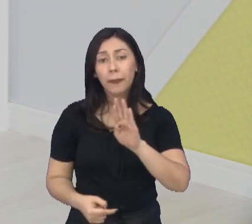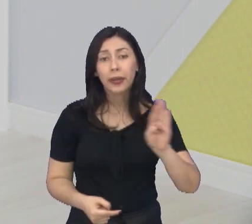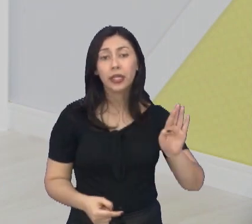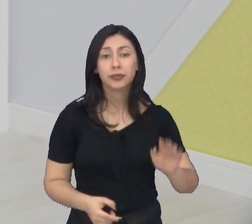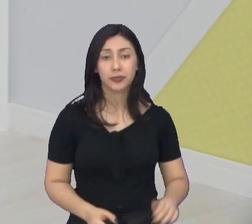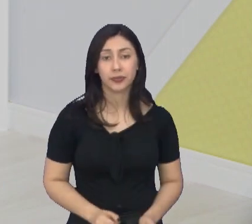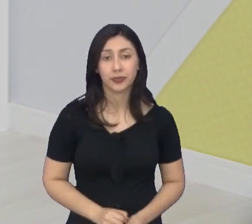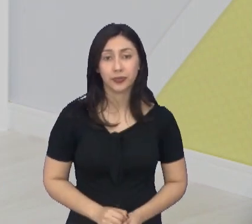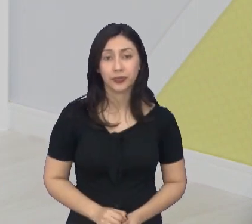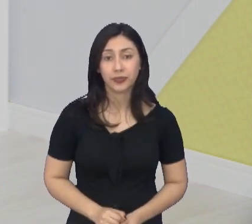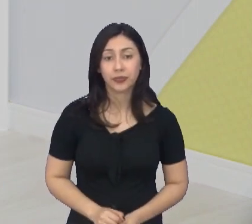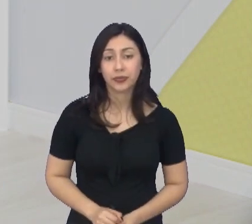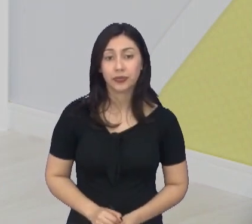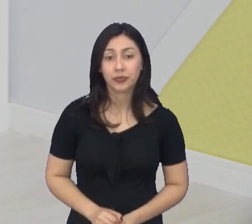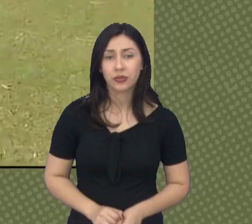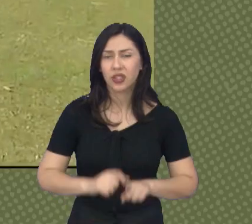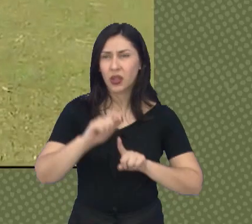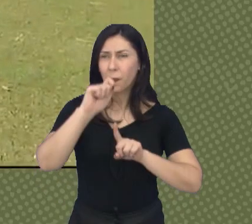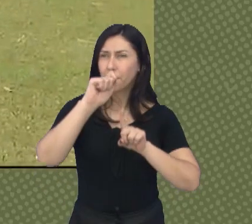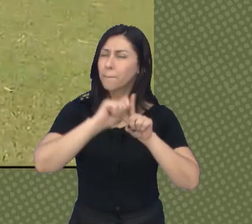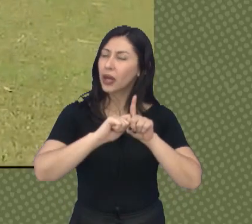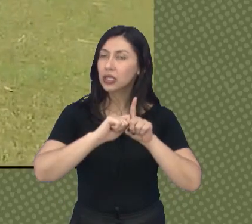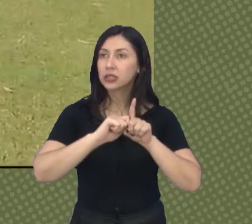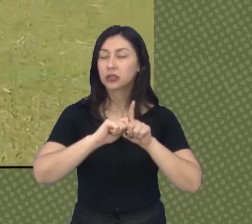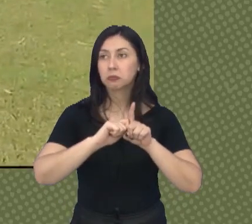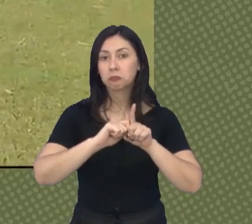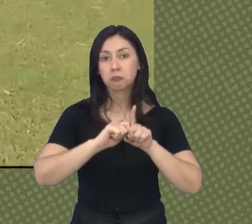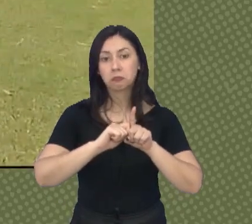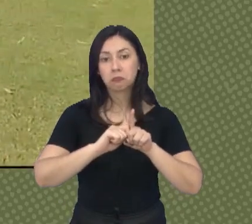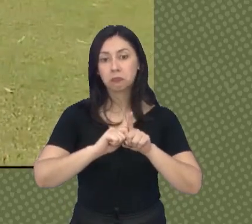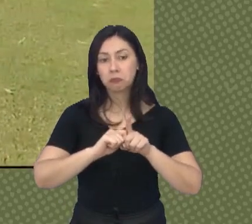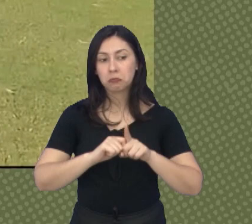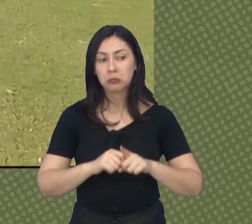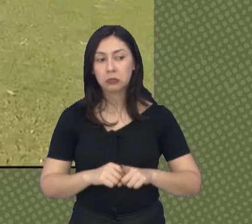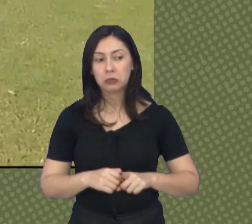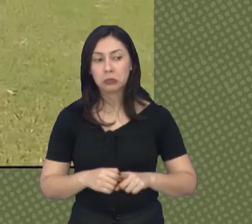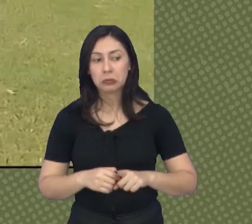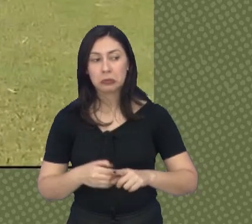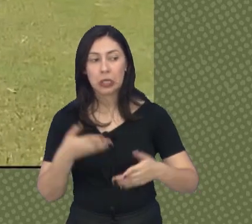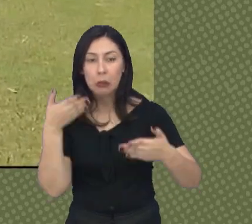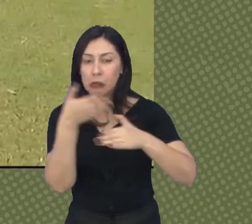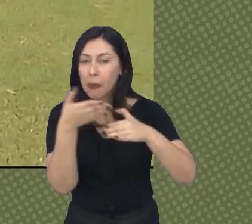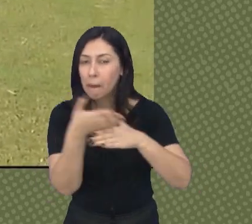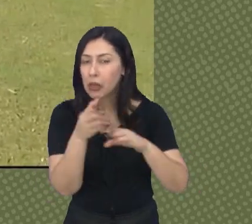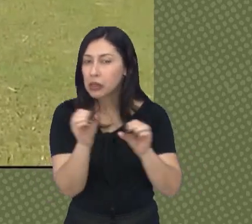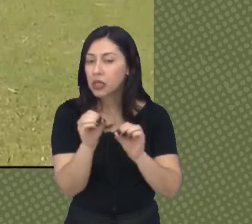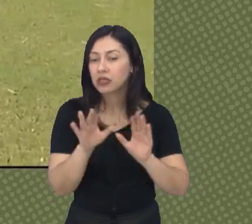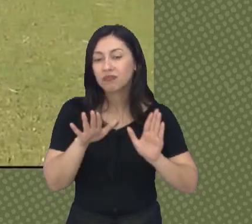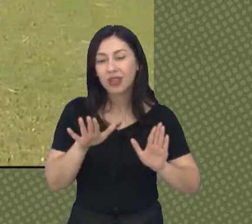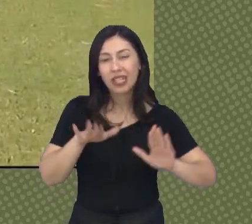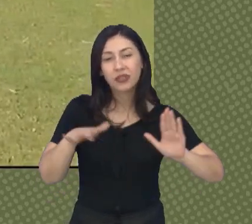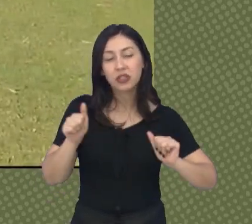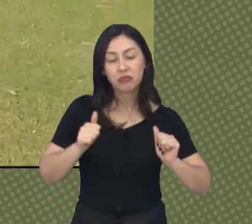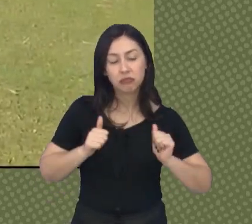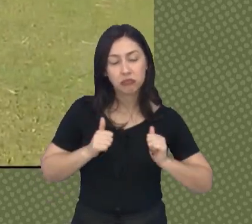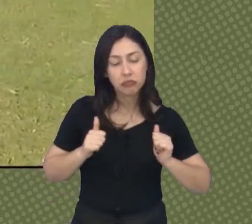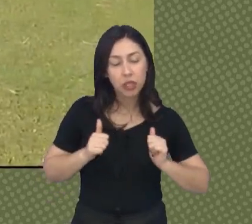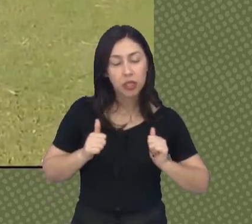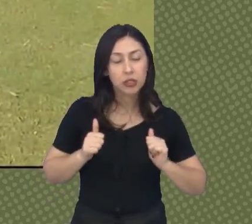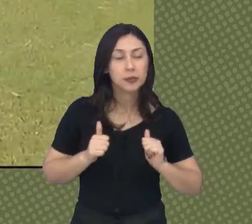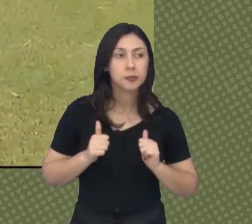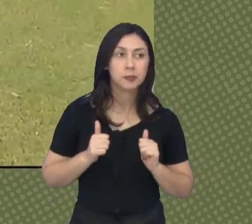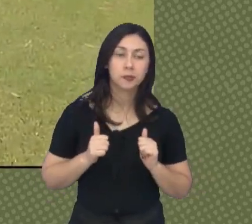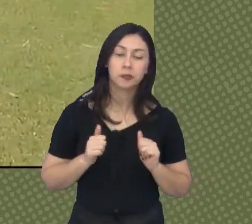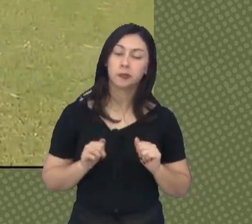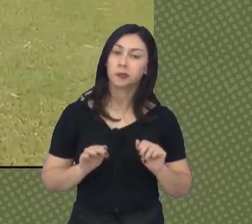Galdino. Um mês, apesar de não estar jogando, então você fica sem ritmo, né? Como nós estávamos.